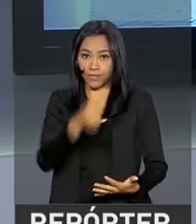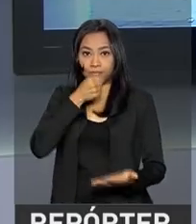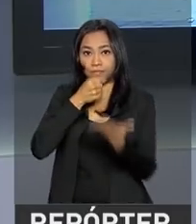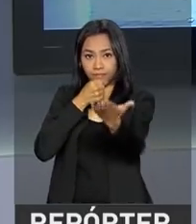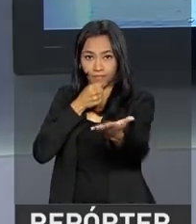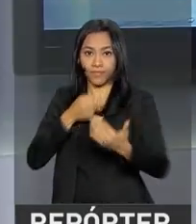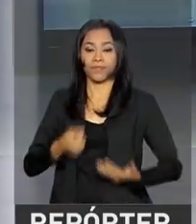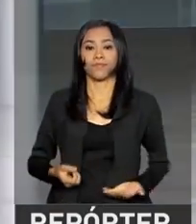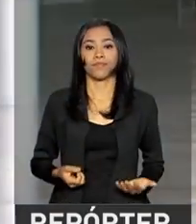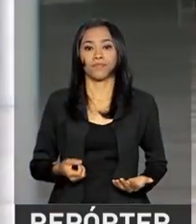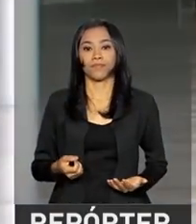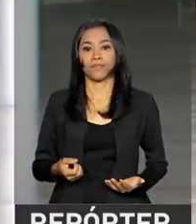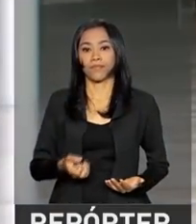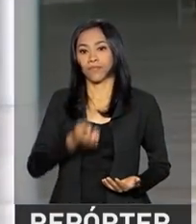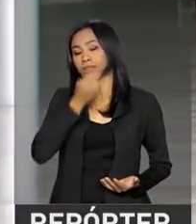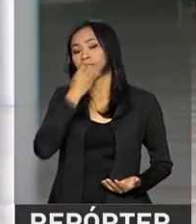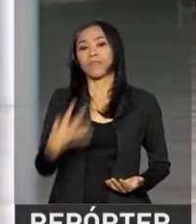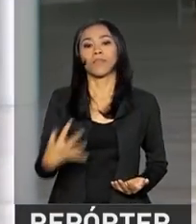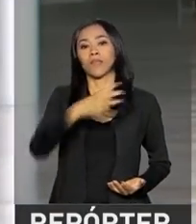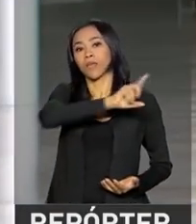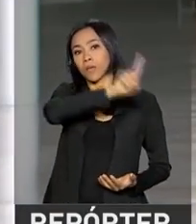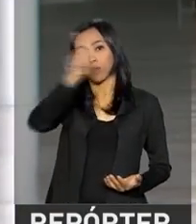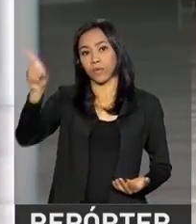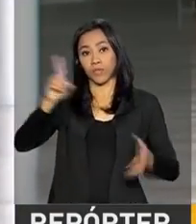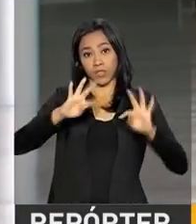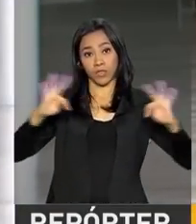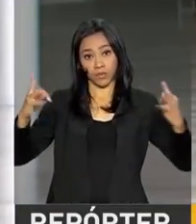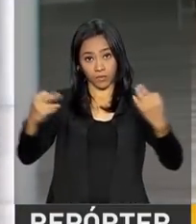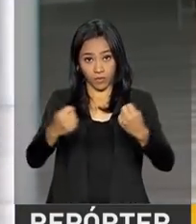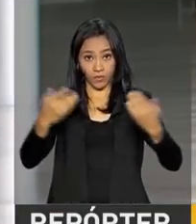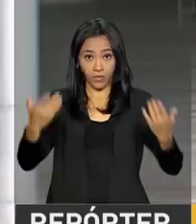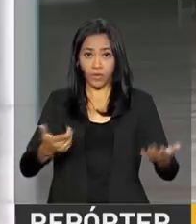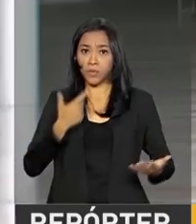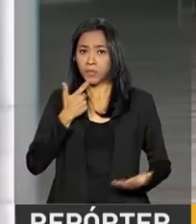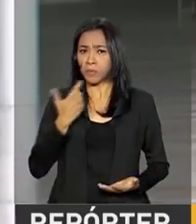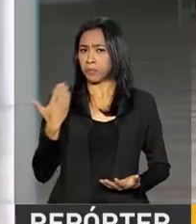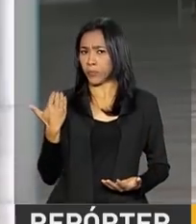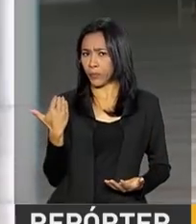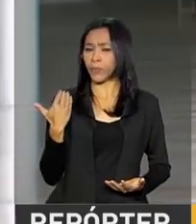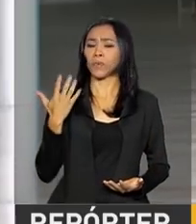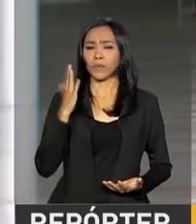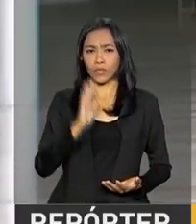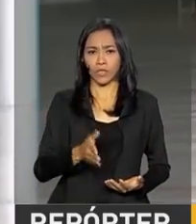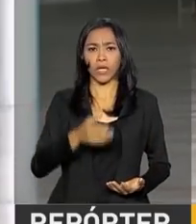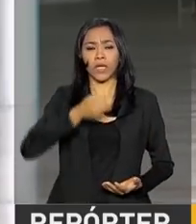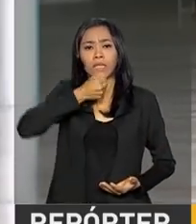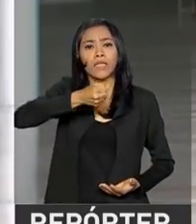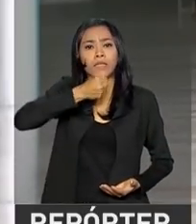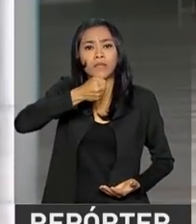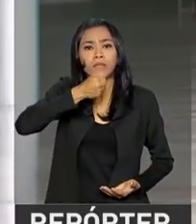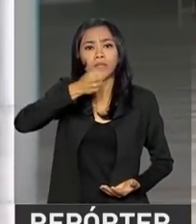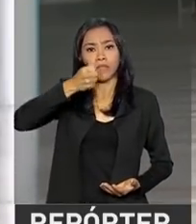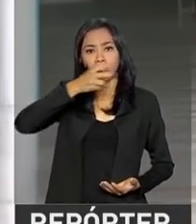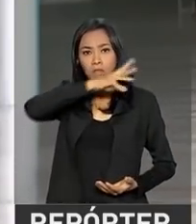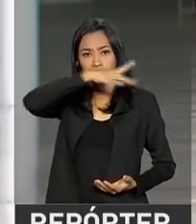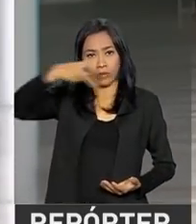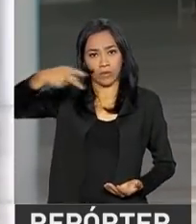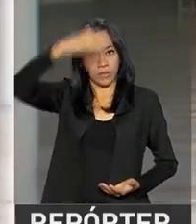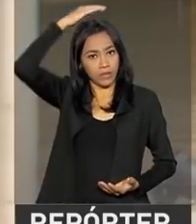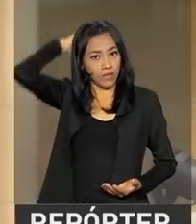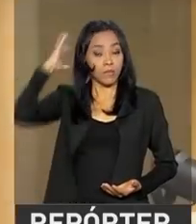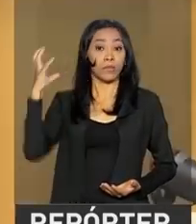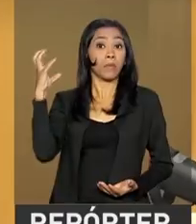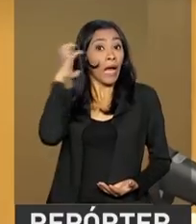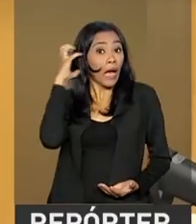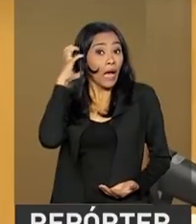tarde boa tá bom dia bom dia a todos o presidente da república concedeu agora há pouco uma entrevista à rádio bandeirantes lá ele comentou sobre a importância